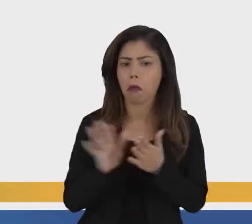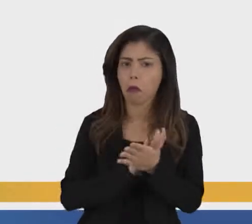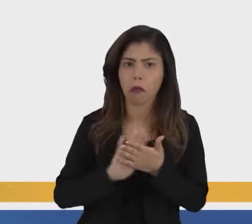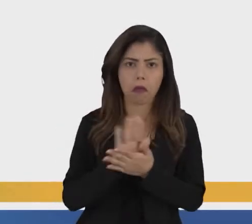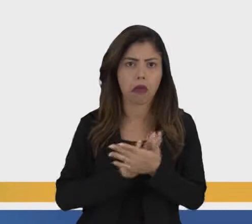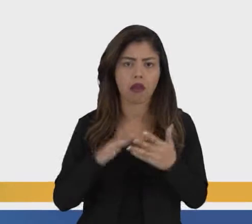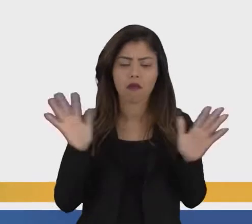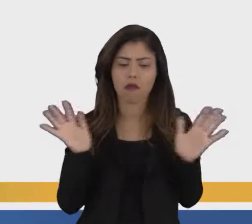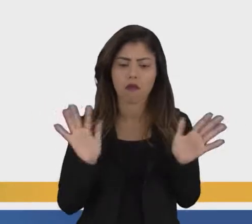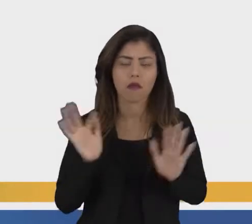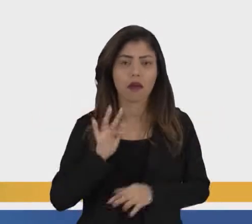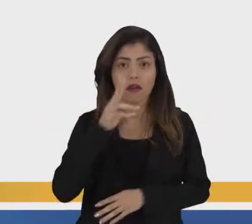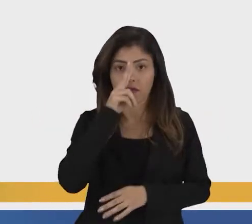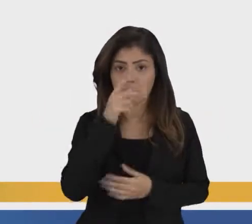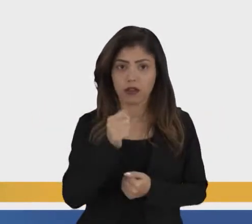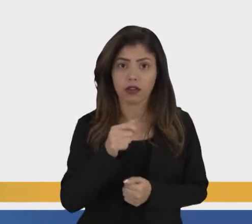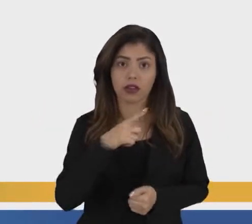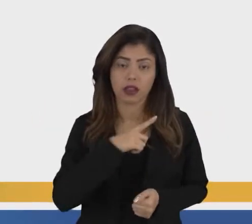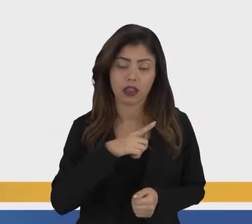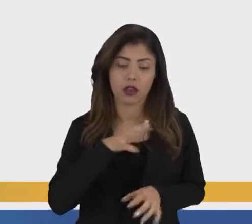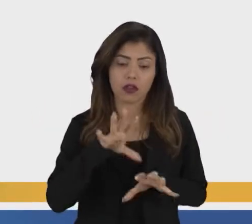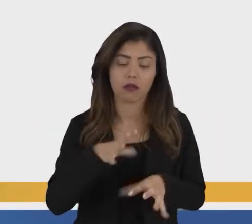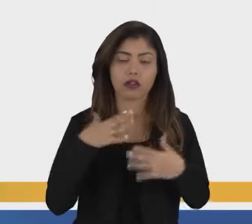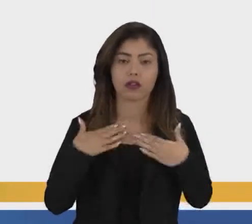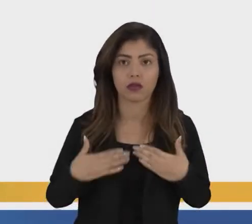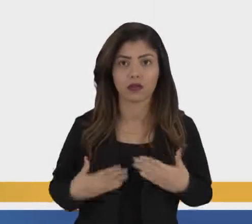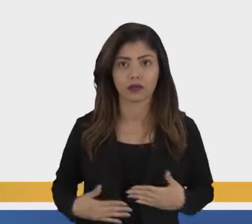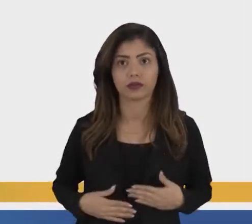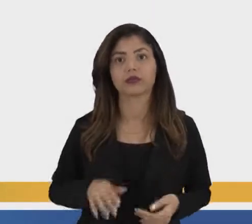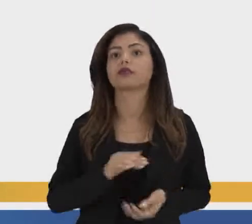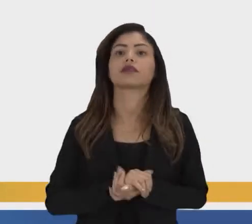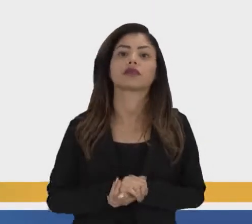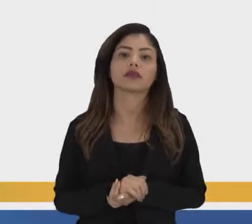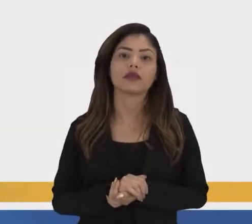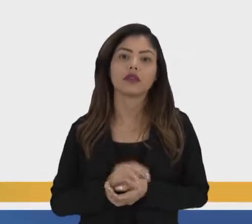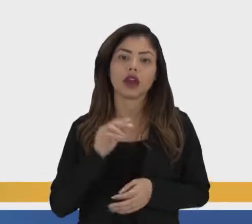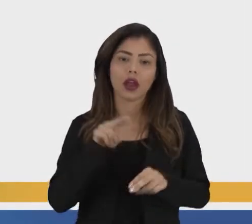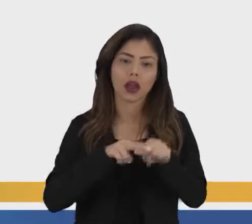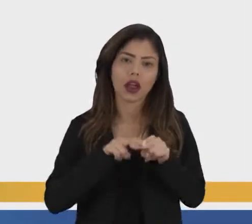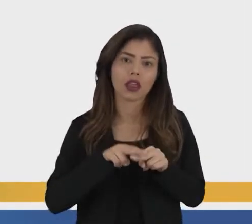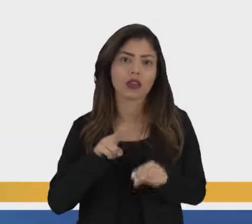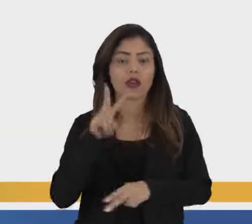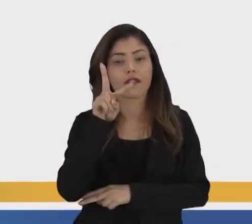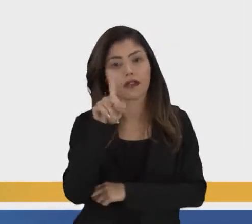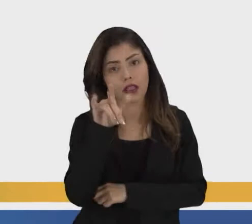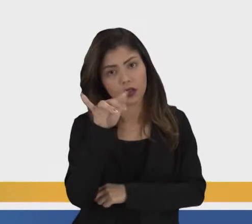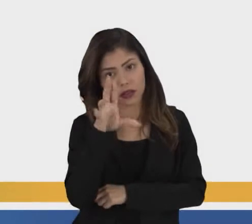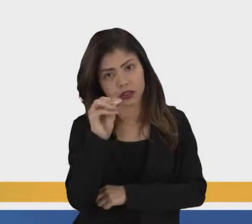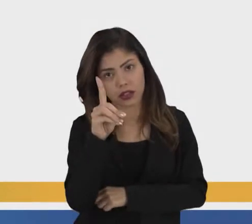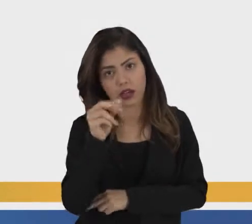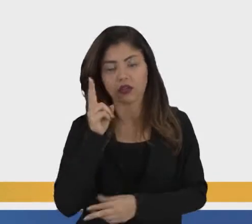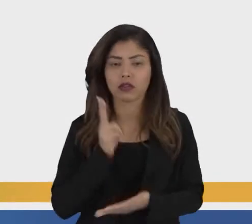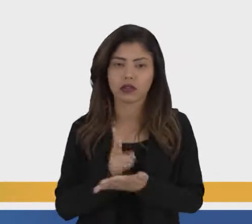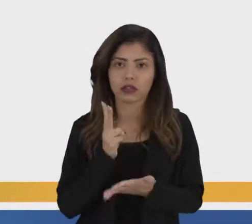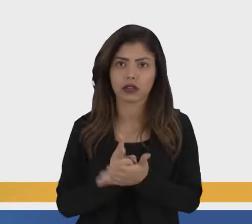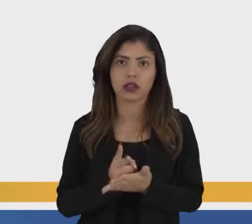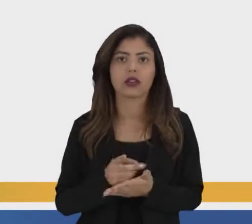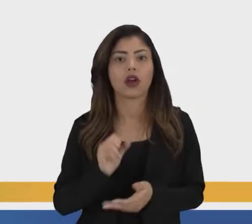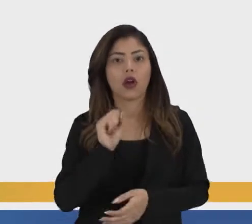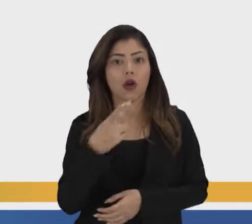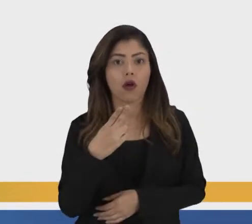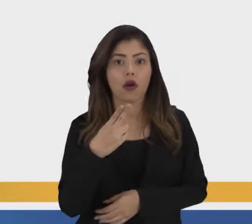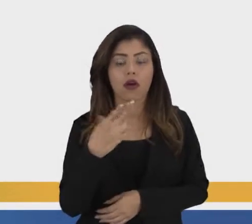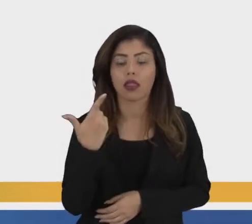nula, ou nenhuma força age sobre esse corpo. Então, todo o corpo em equilíbrio mantém por inércia sua